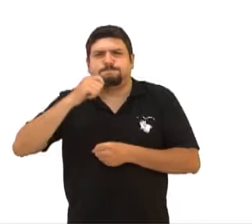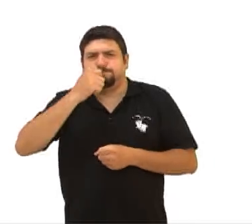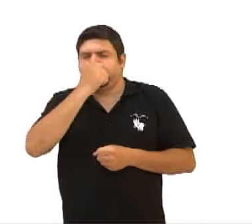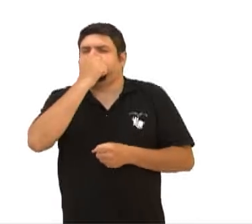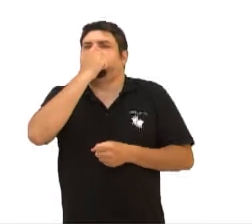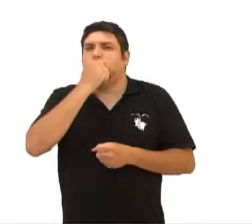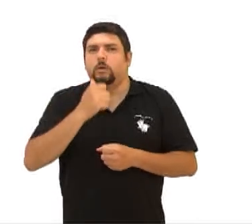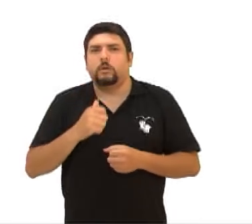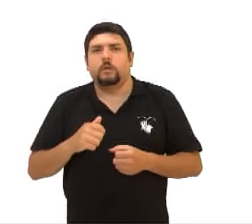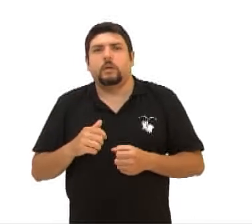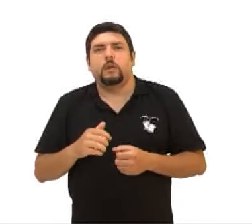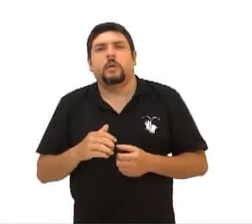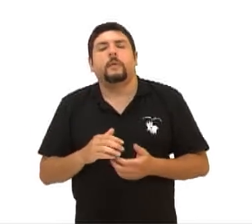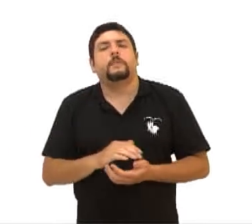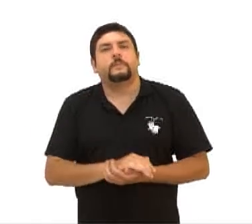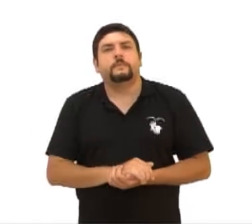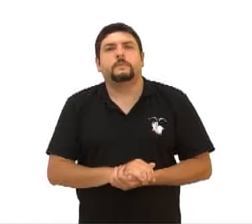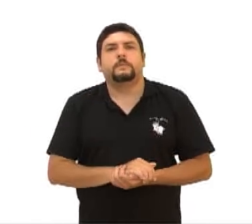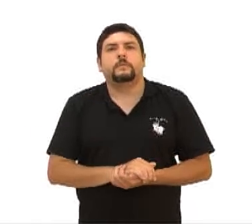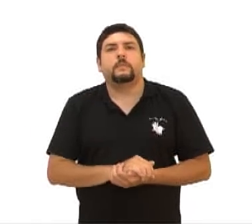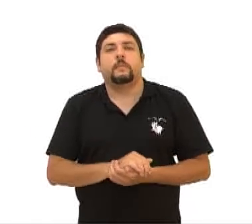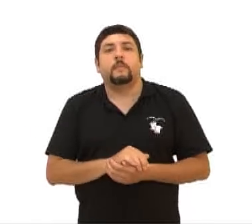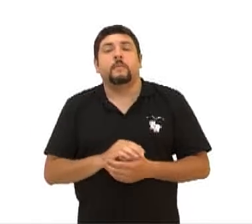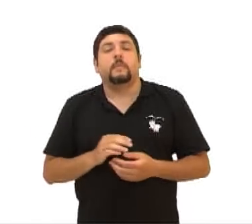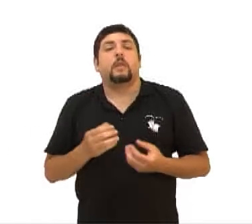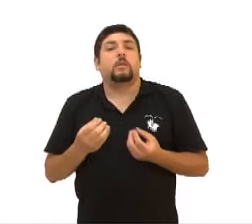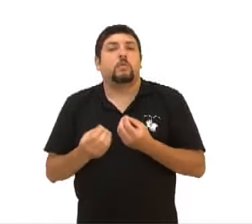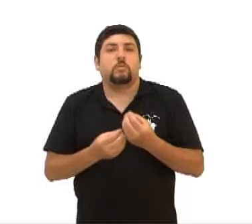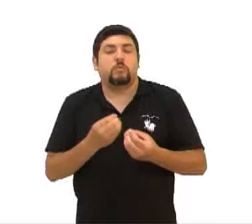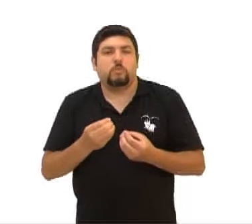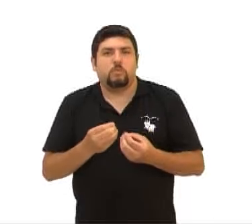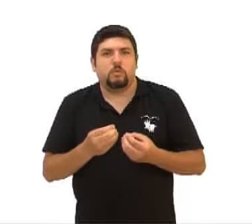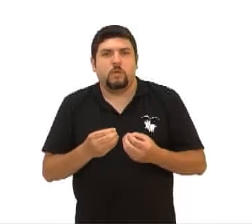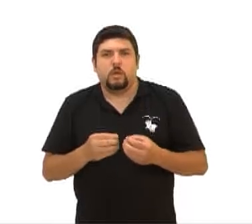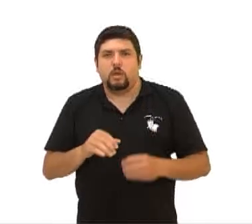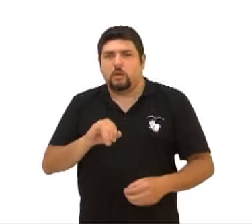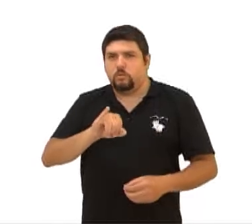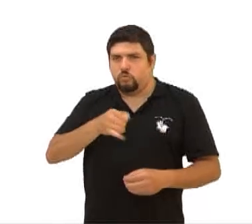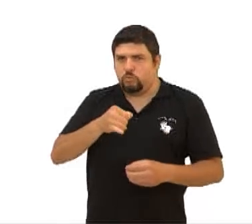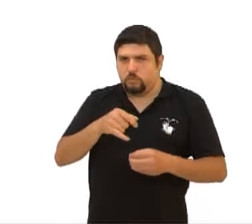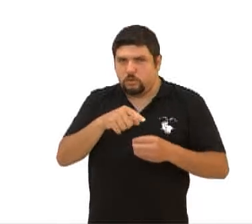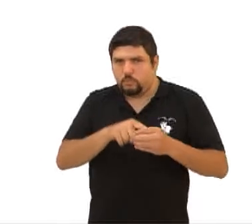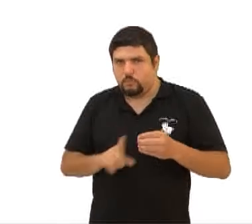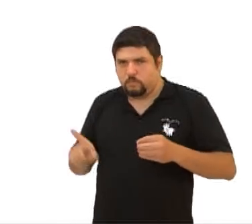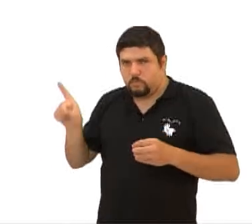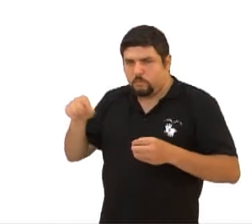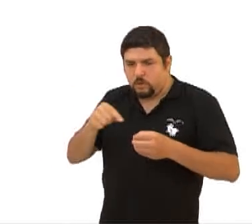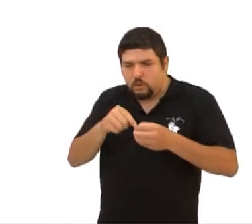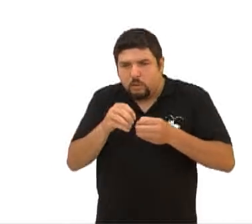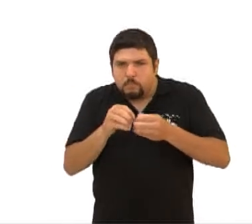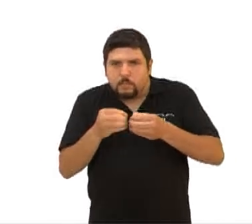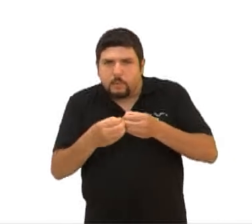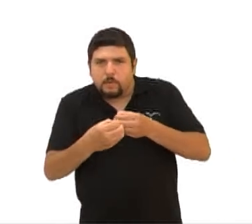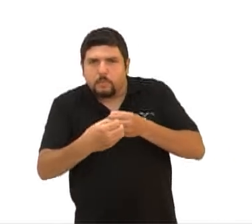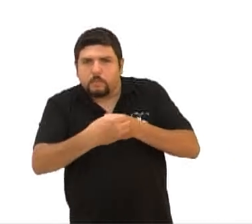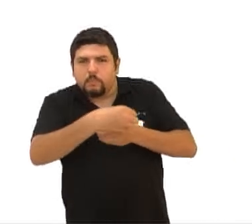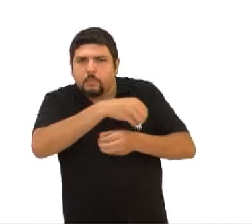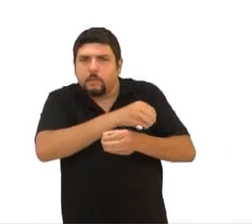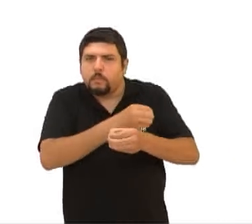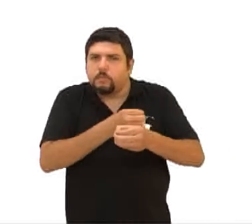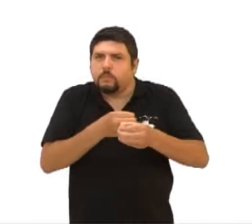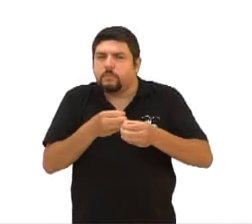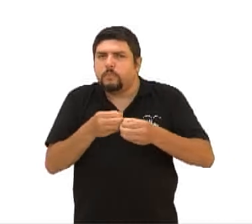e do Hemisfério Sul. A região metropolitana de Joanesburgo, também muito importante, ela constitui o maior